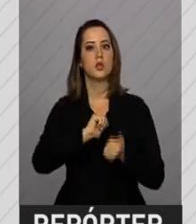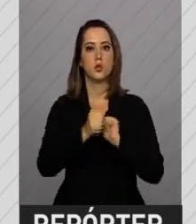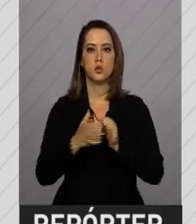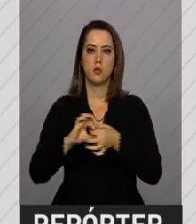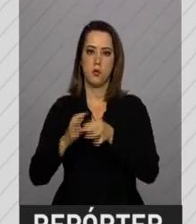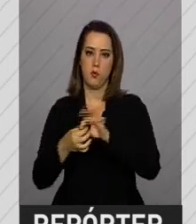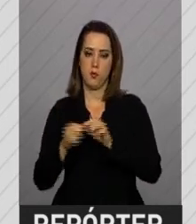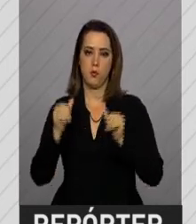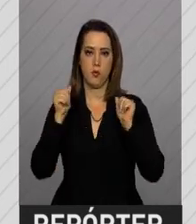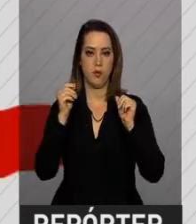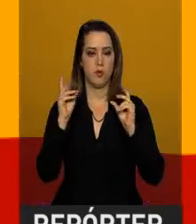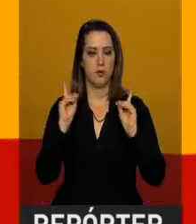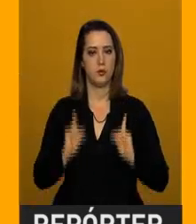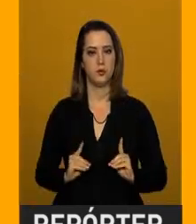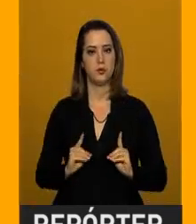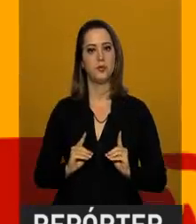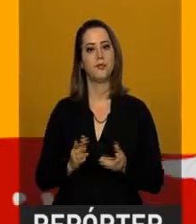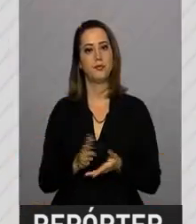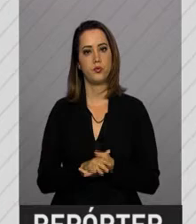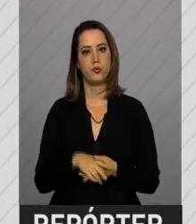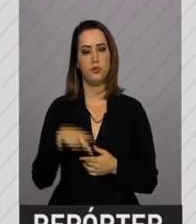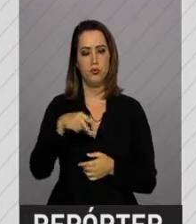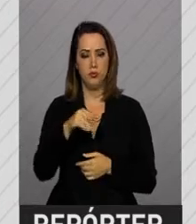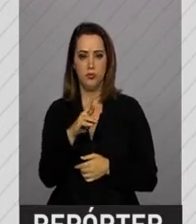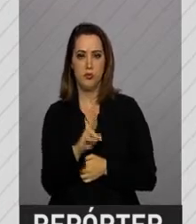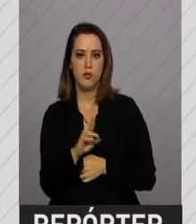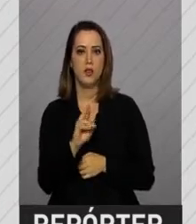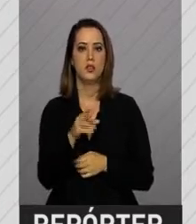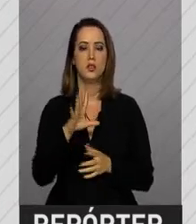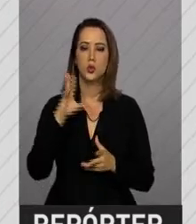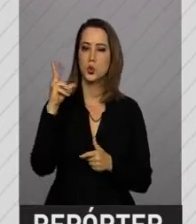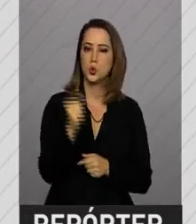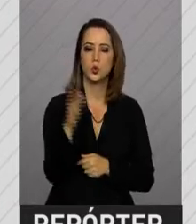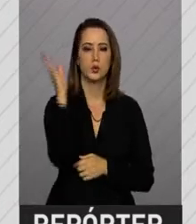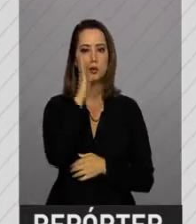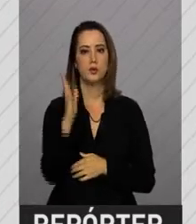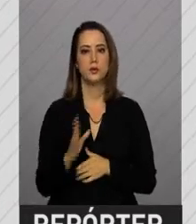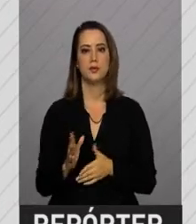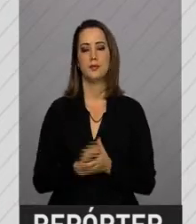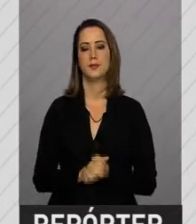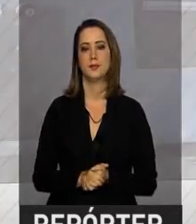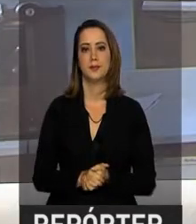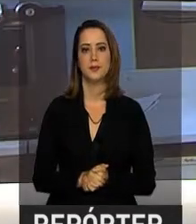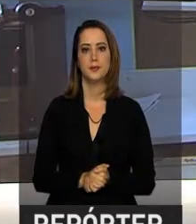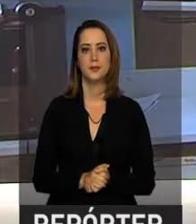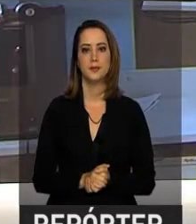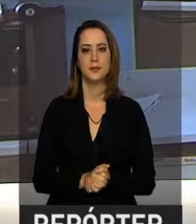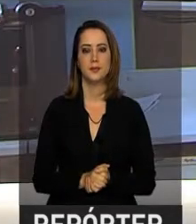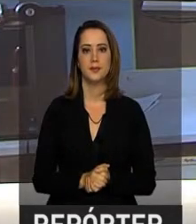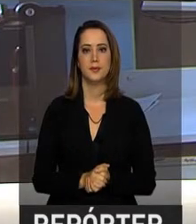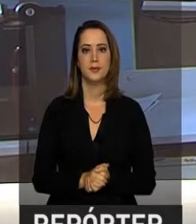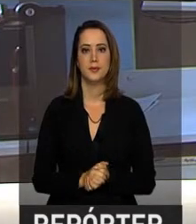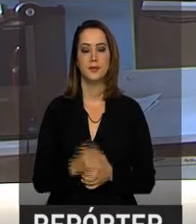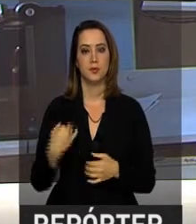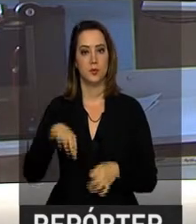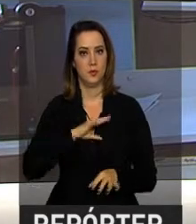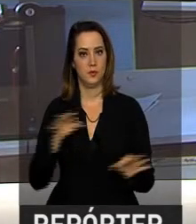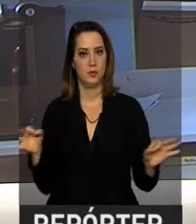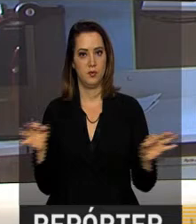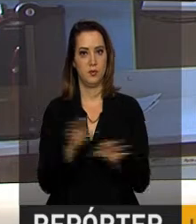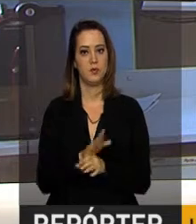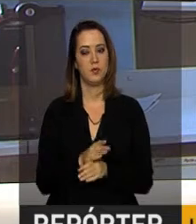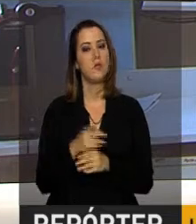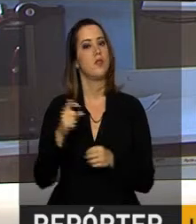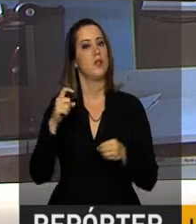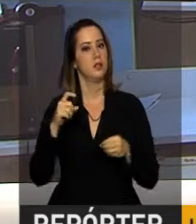2016 nbr somos todos brasil e nós ficamos por aqui